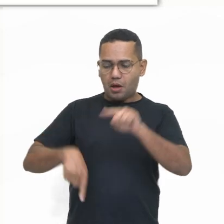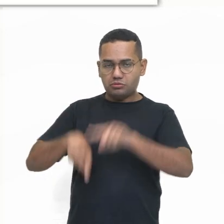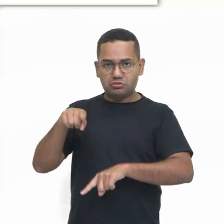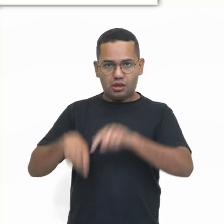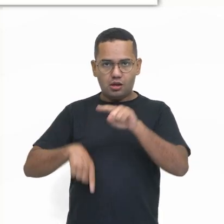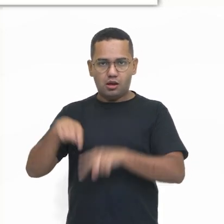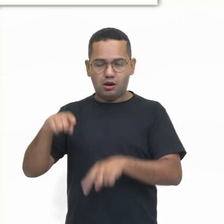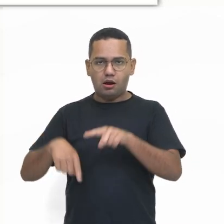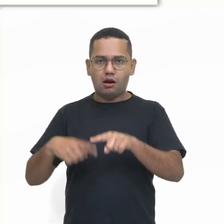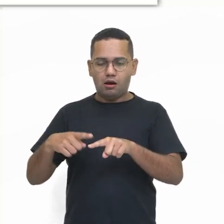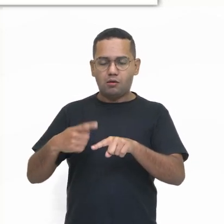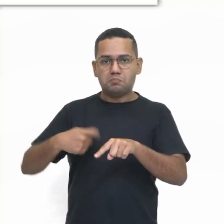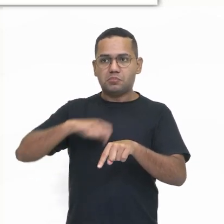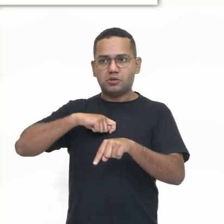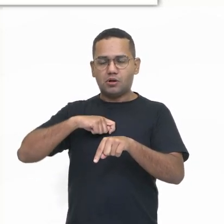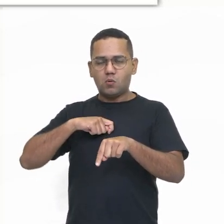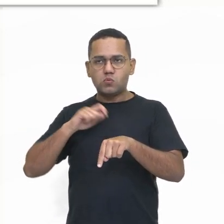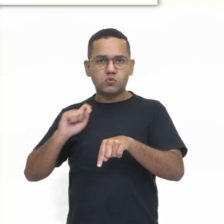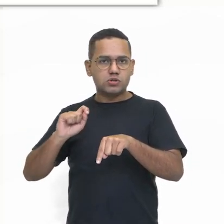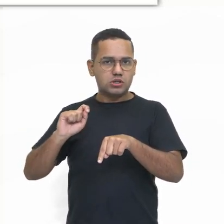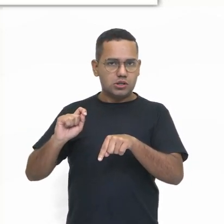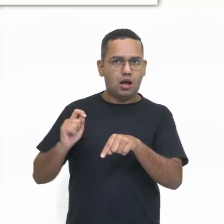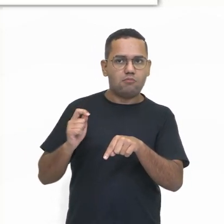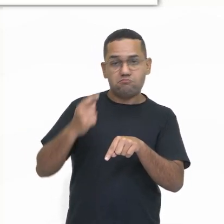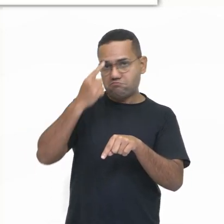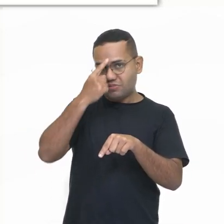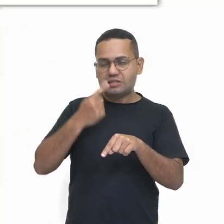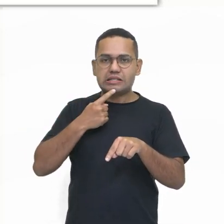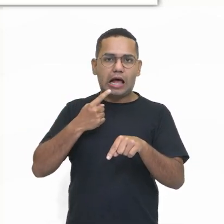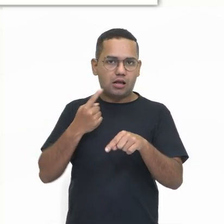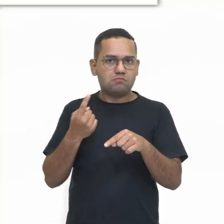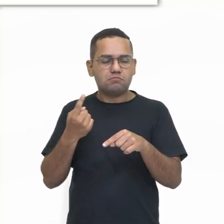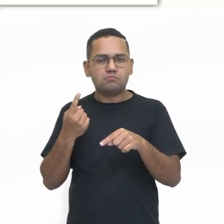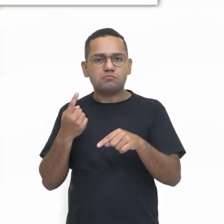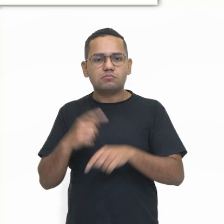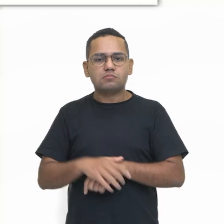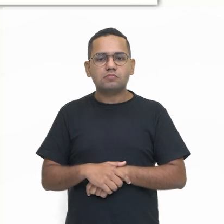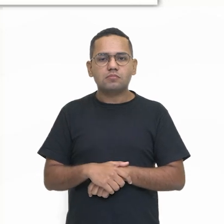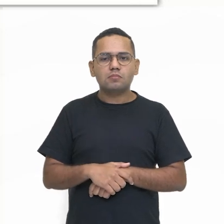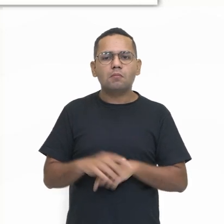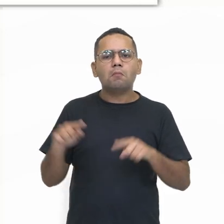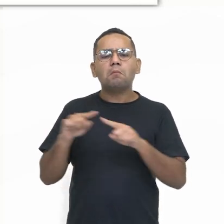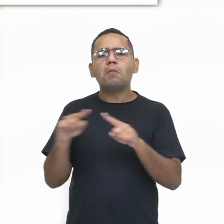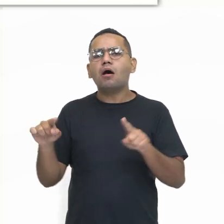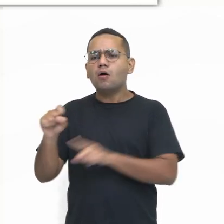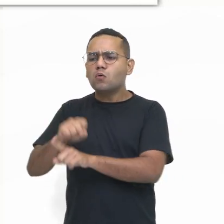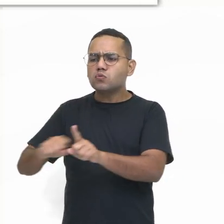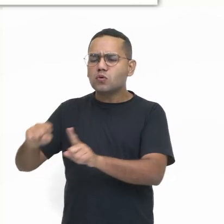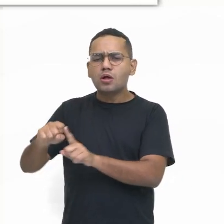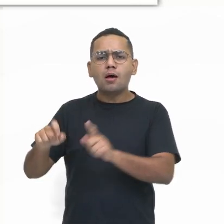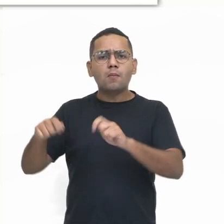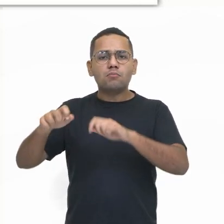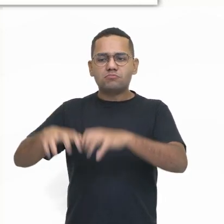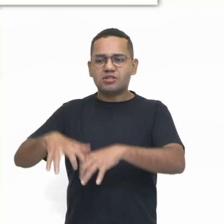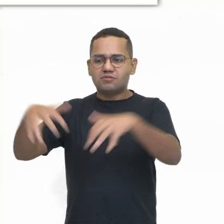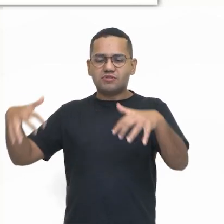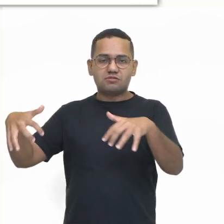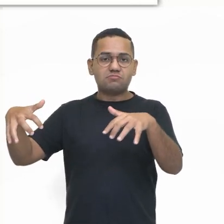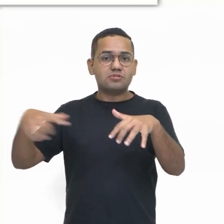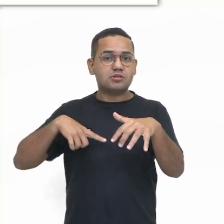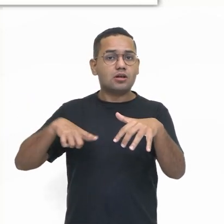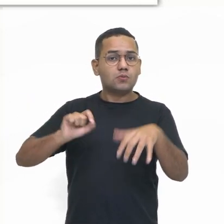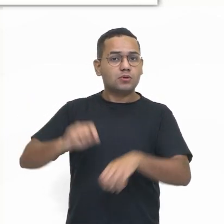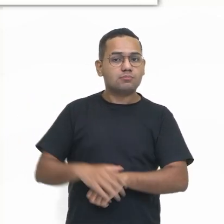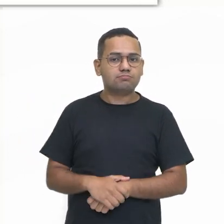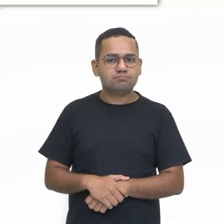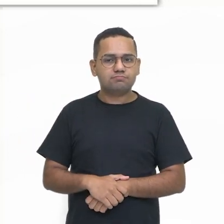eu tenho esse poder na minha mão. E aí o que acontece? A nossa sociedade acaba sendo dividida